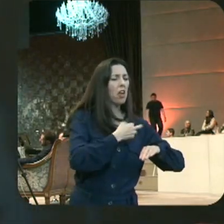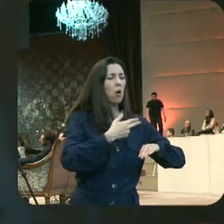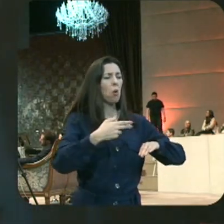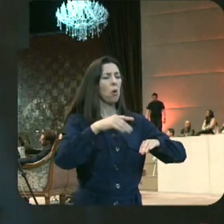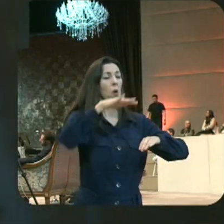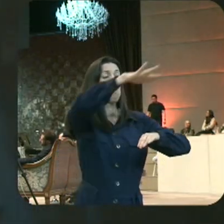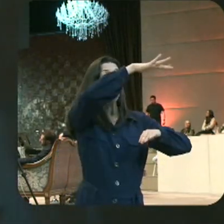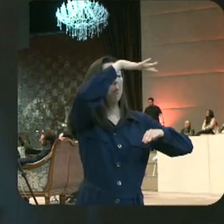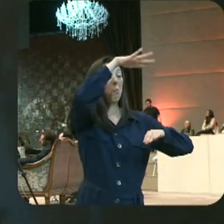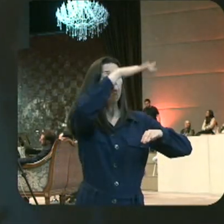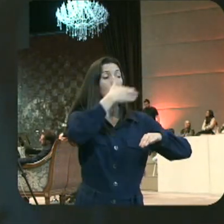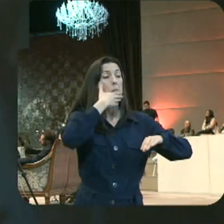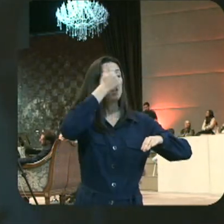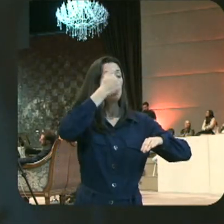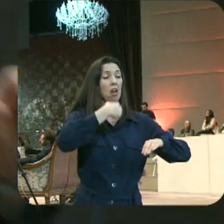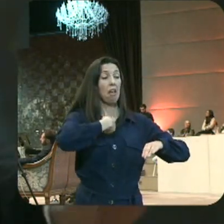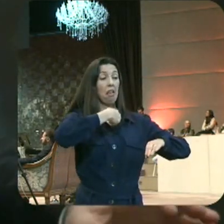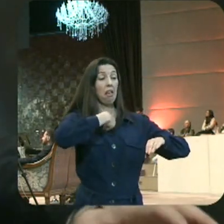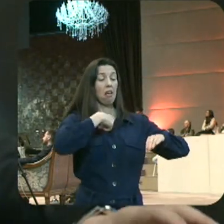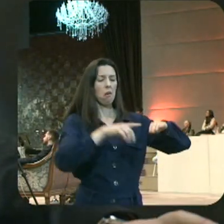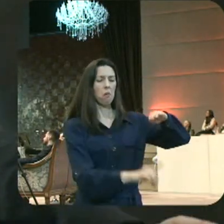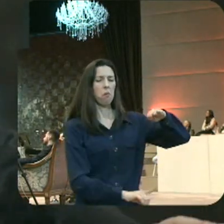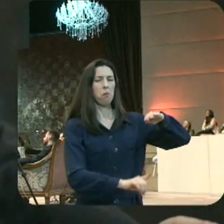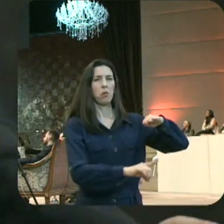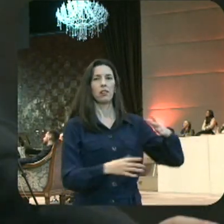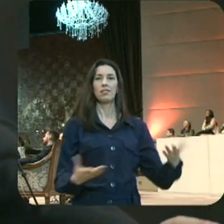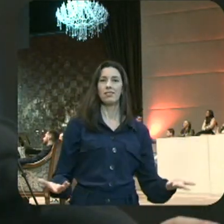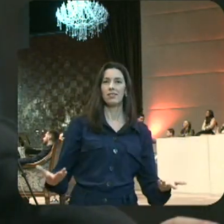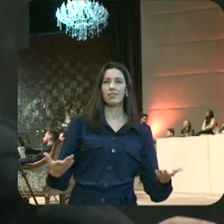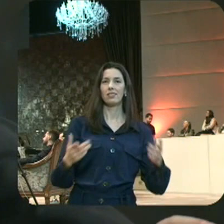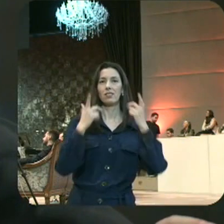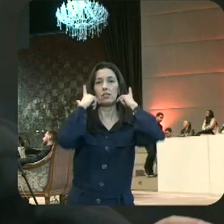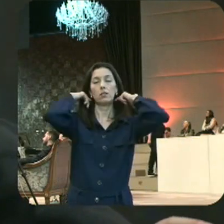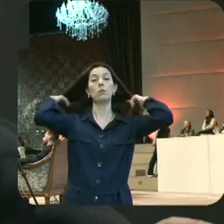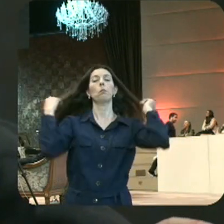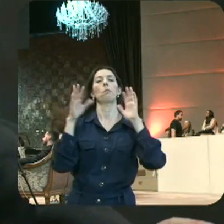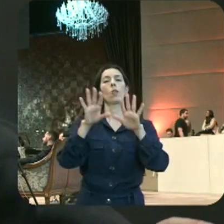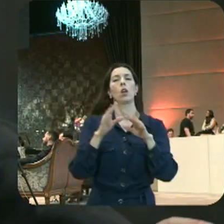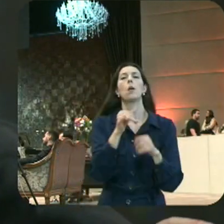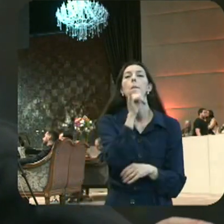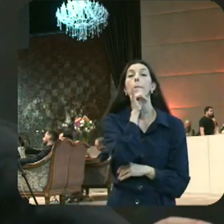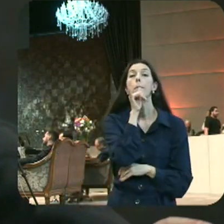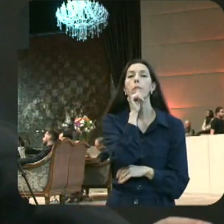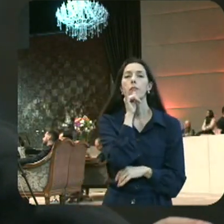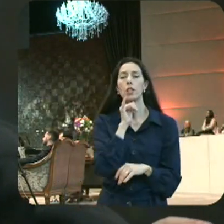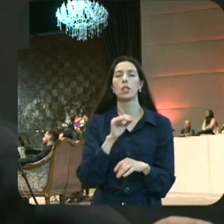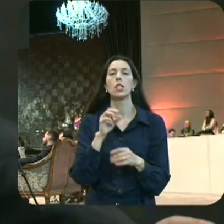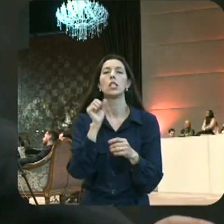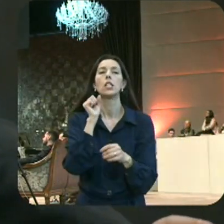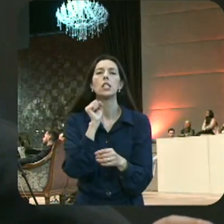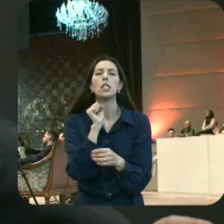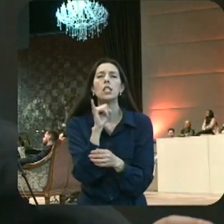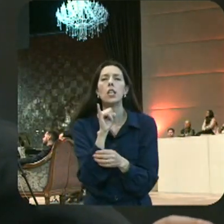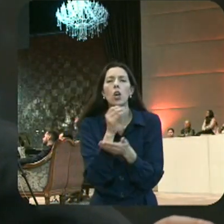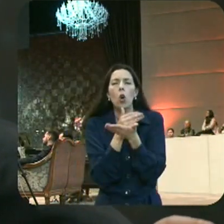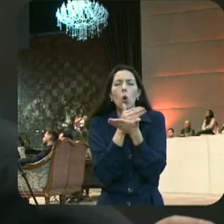Não é isso que acontece às vezes quando um casamento começa a quebrar, né? E aí as coisas começam